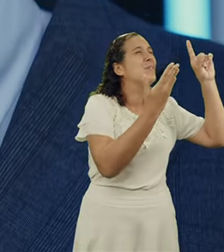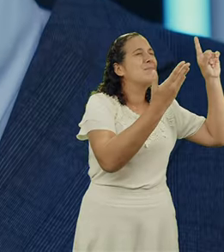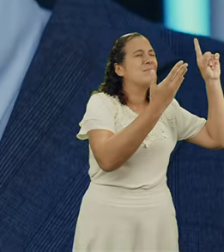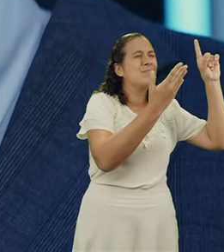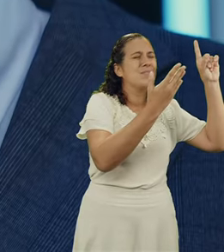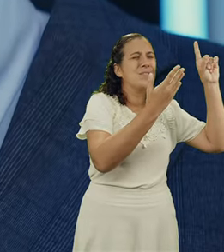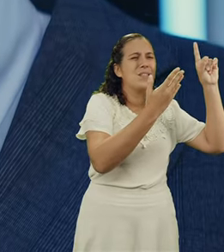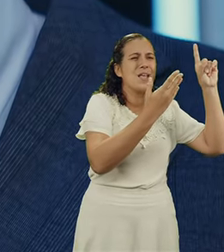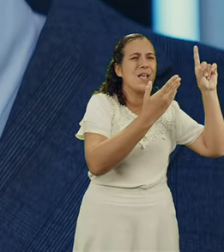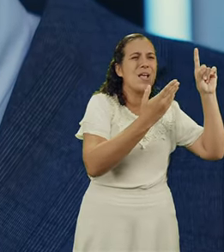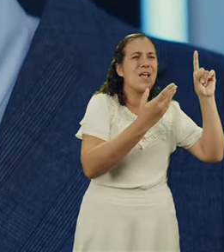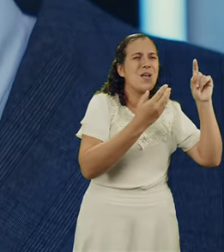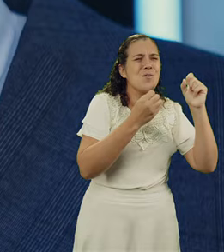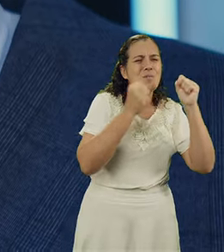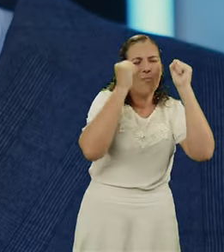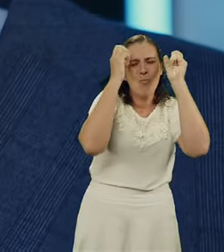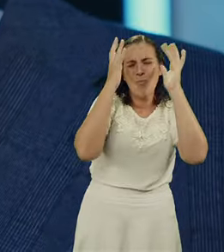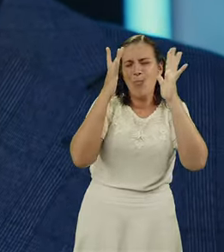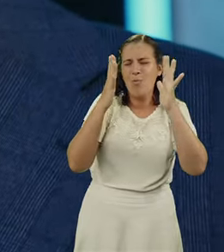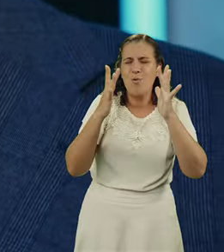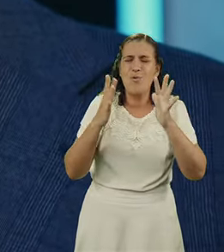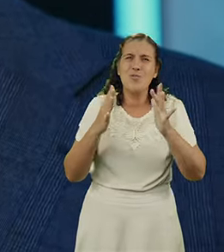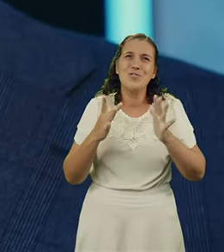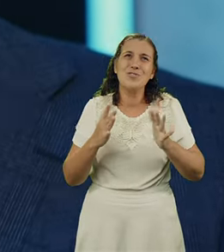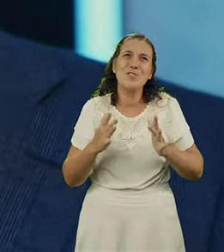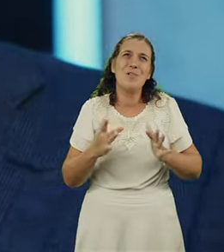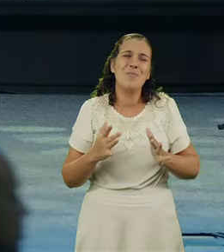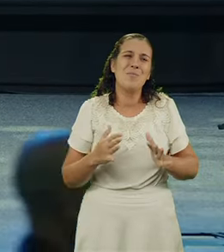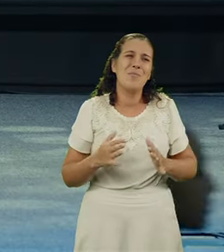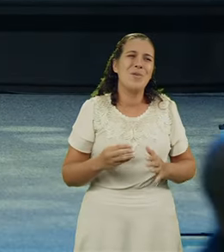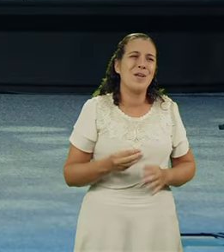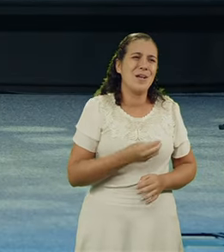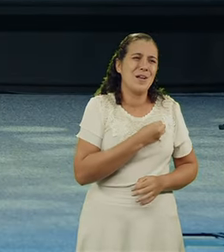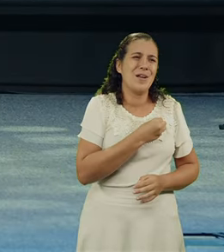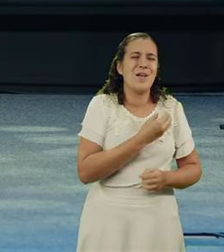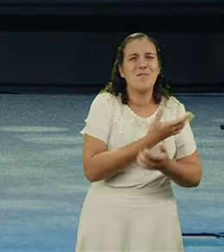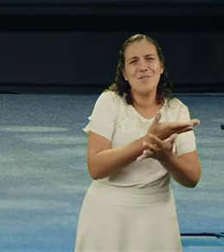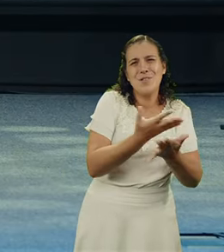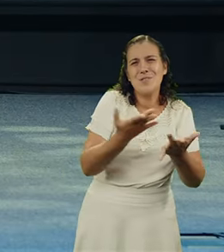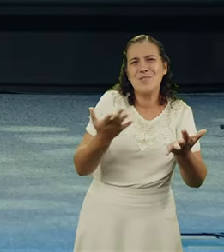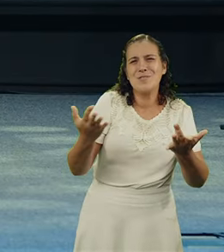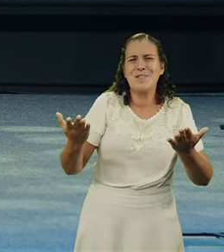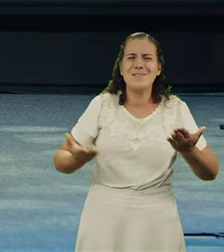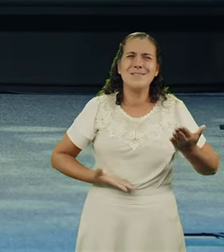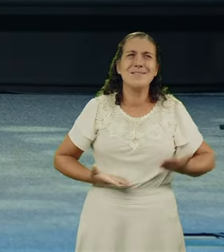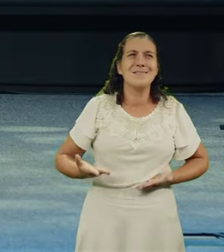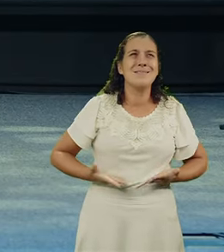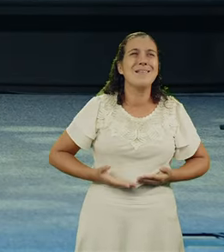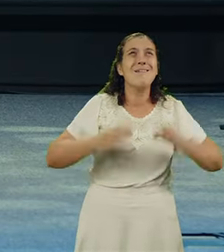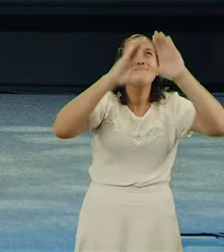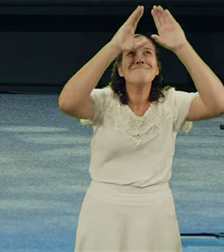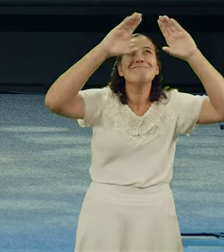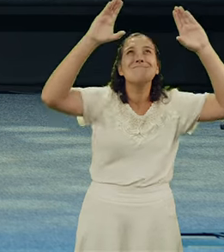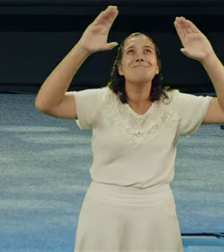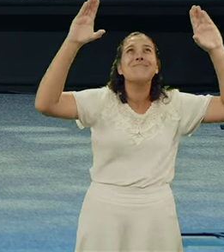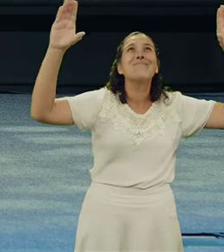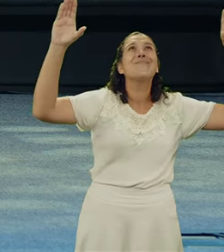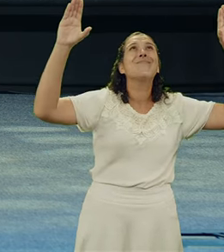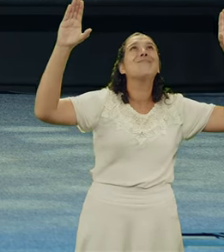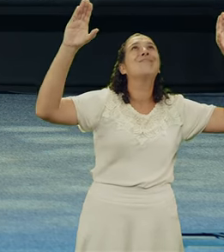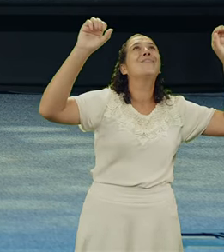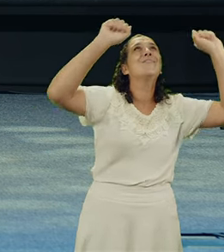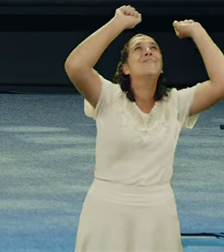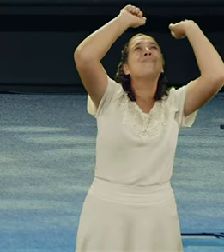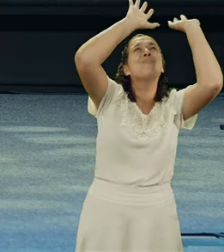multiplica, Senhor, na vida dos seus servos, vem com a multiplicação, abre os céus, derrama, Senhor, as bênçãos, com a